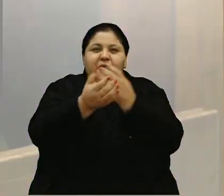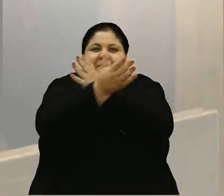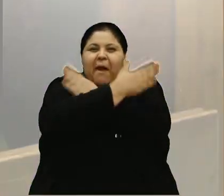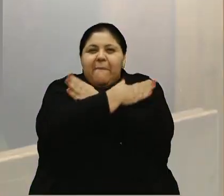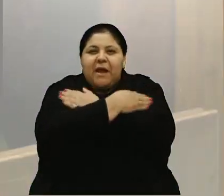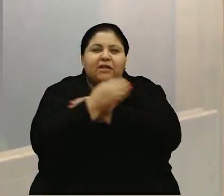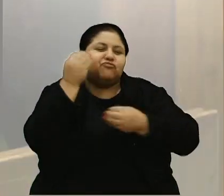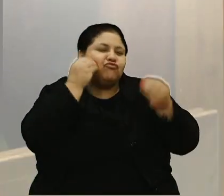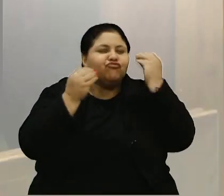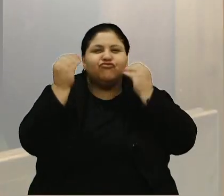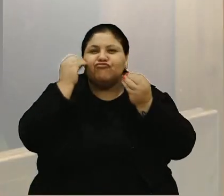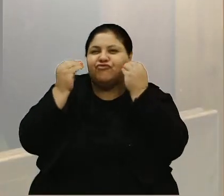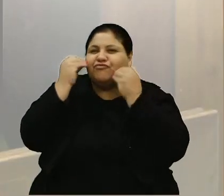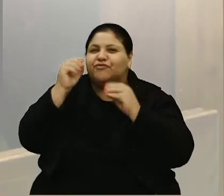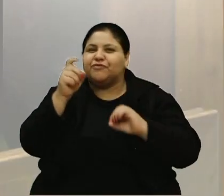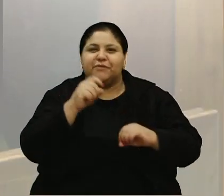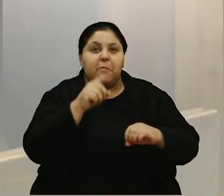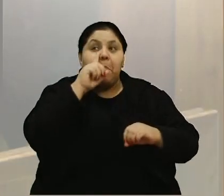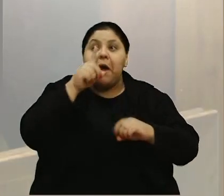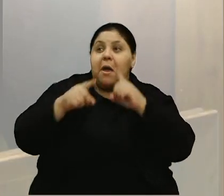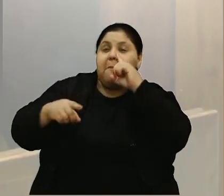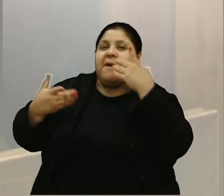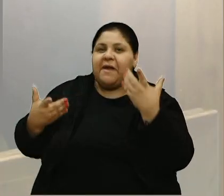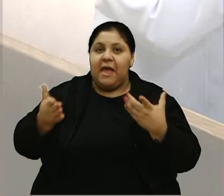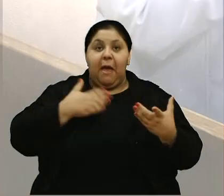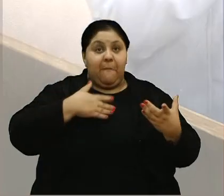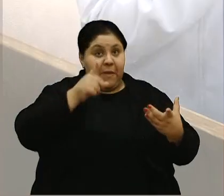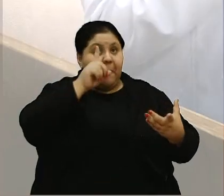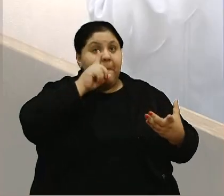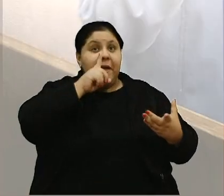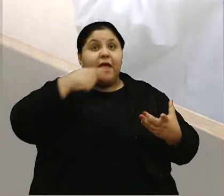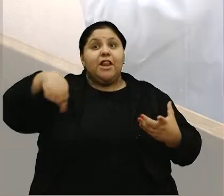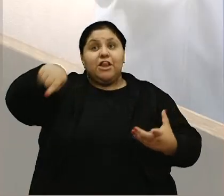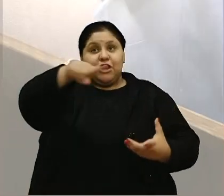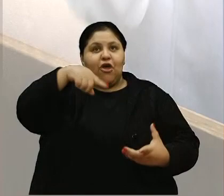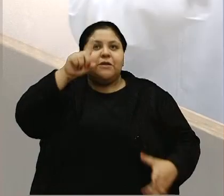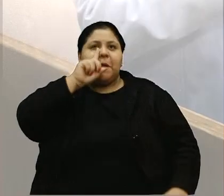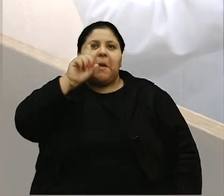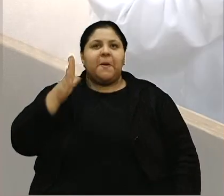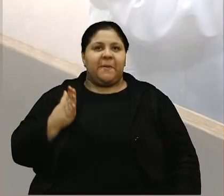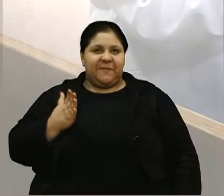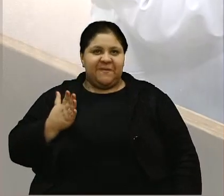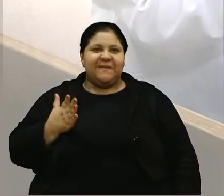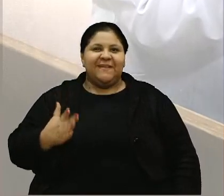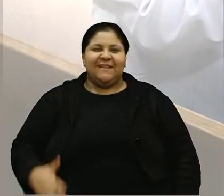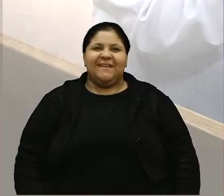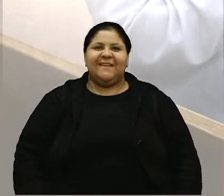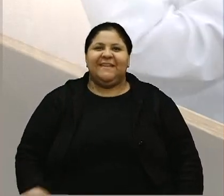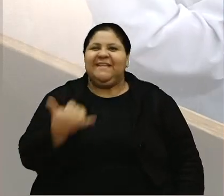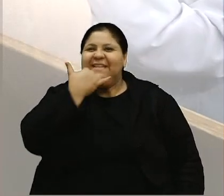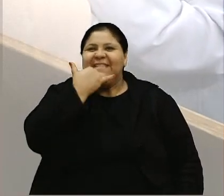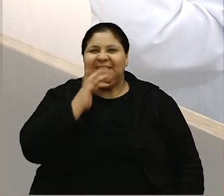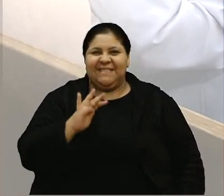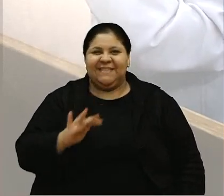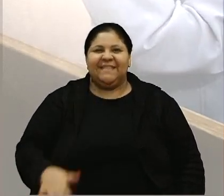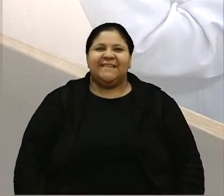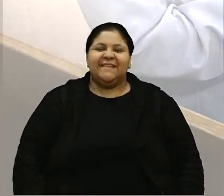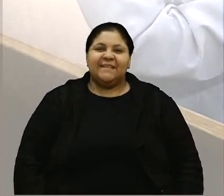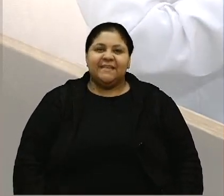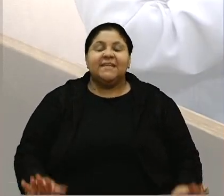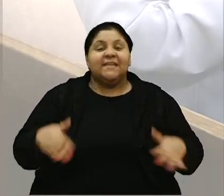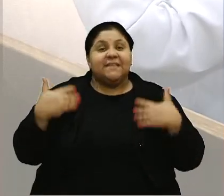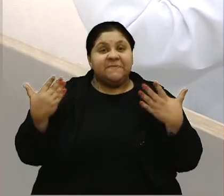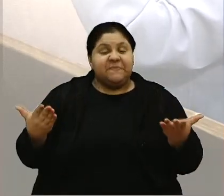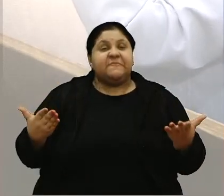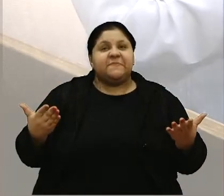beijam, e mãe, né? Mas é minha mãe, nossa mãe, e a nossa mãe. Desculpa.